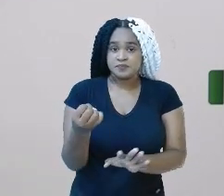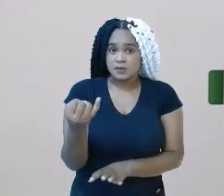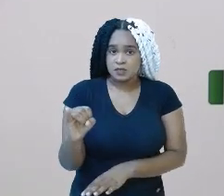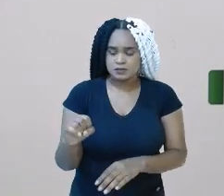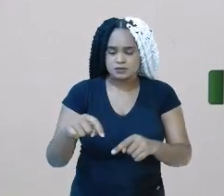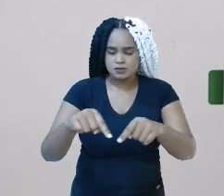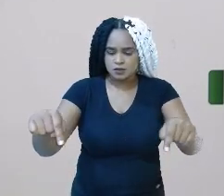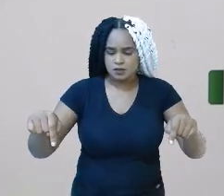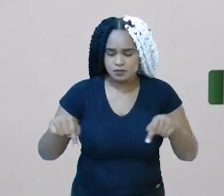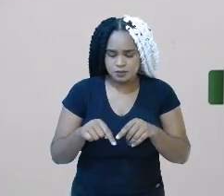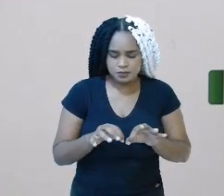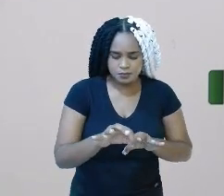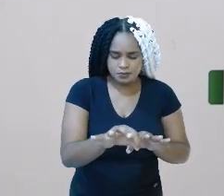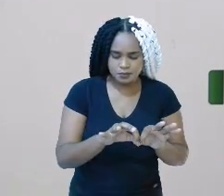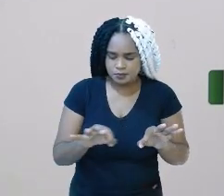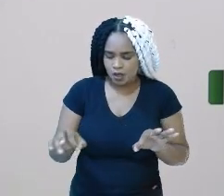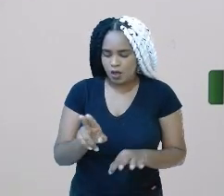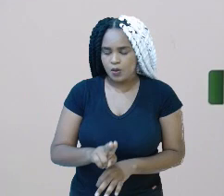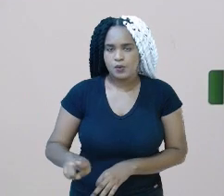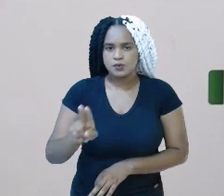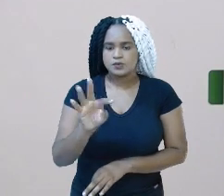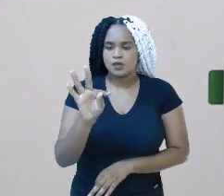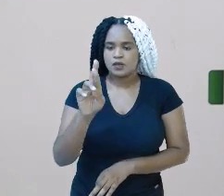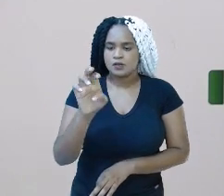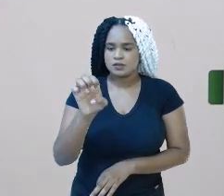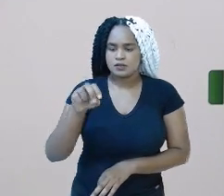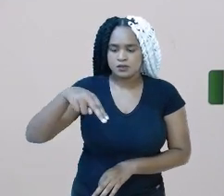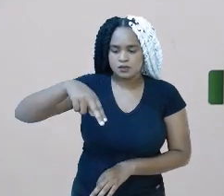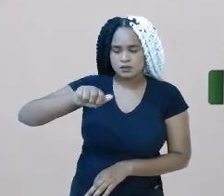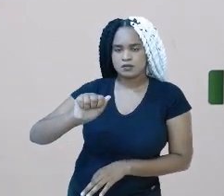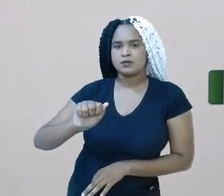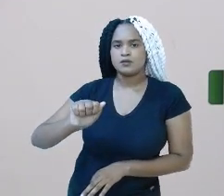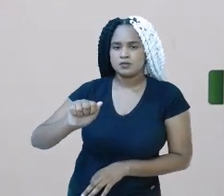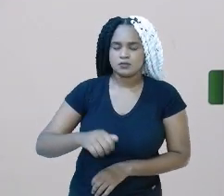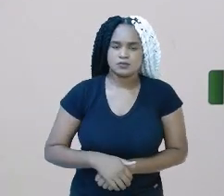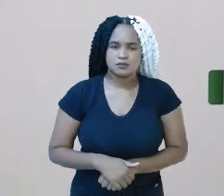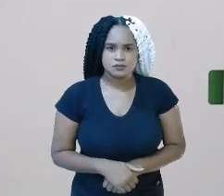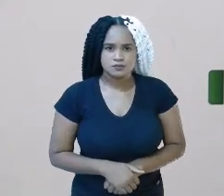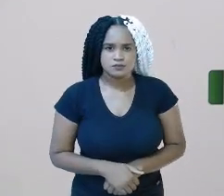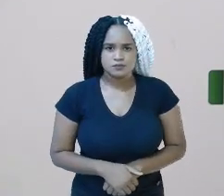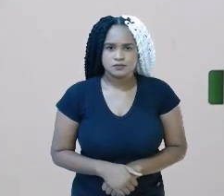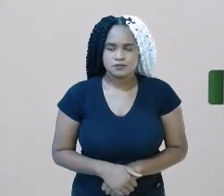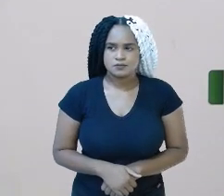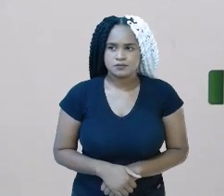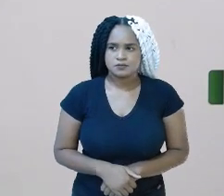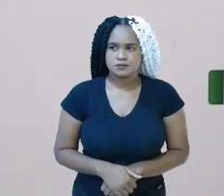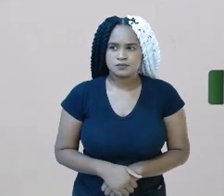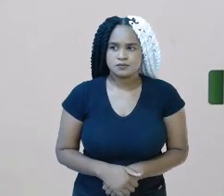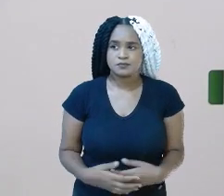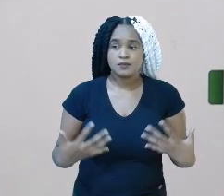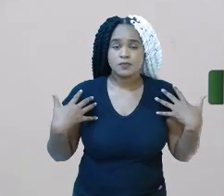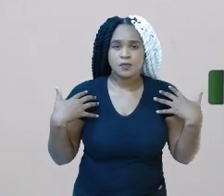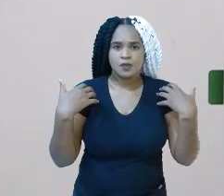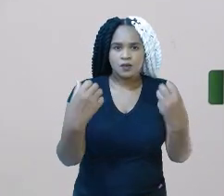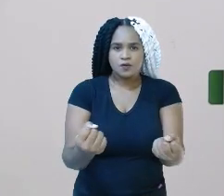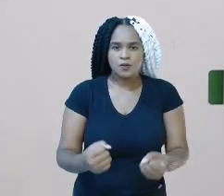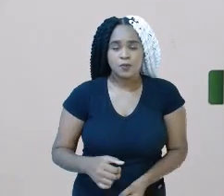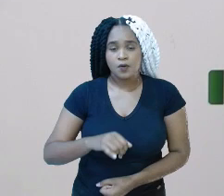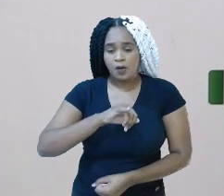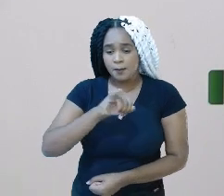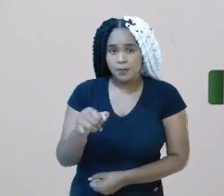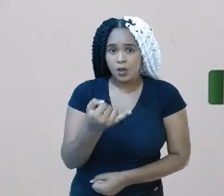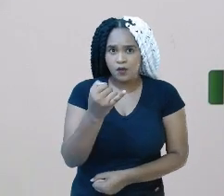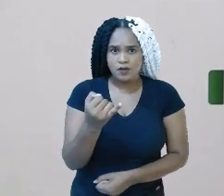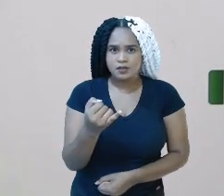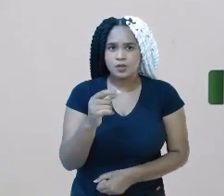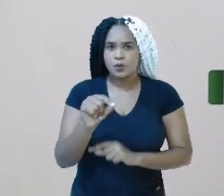medições, a gente vai vai utilizar uma trena, tá? Vamos lá, eu já vou aproveitar e já